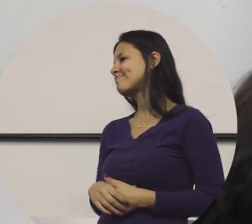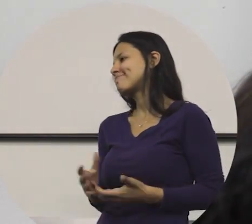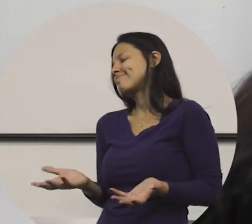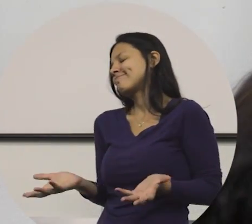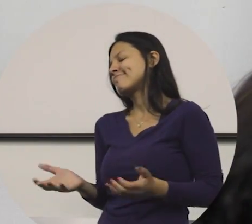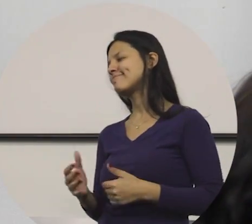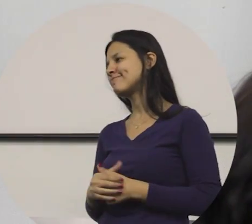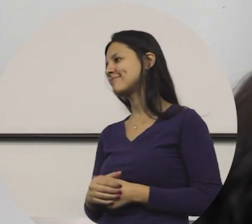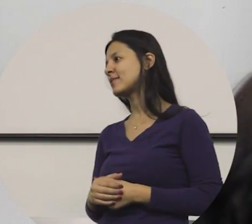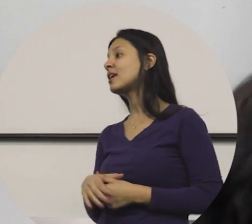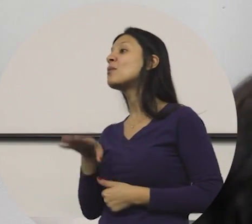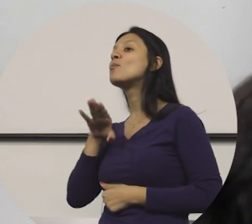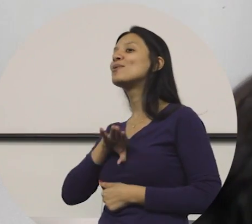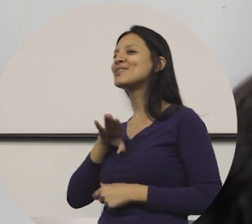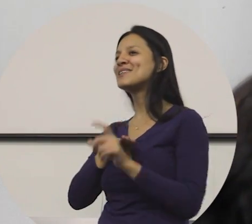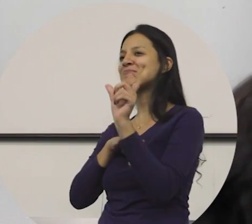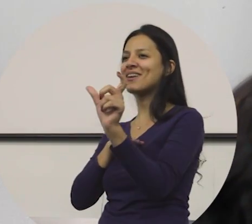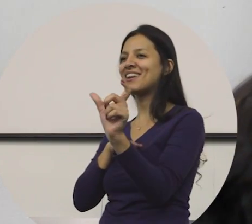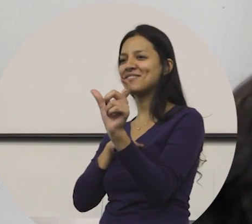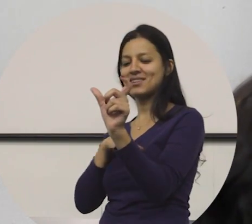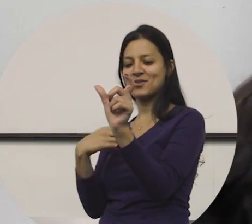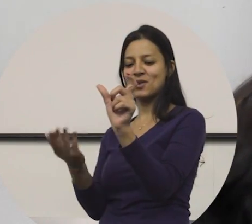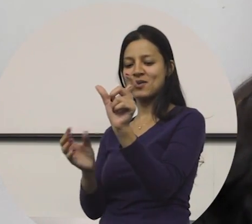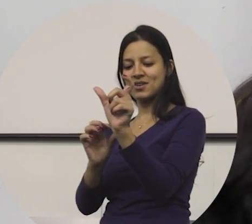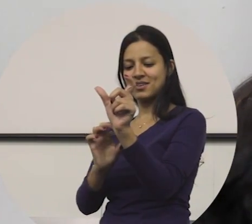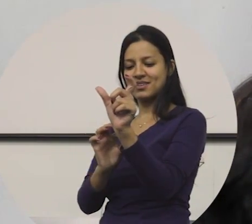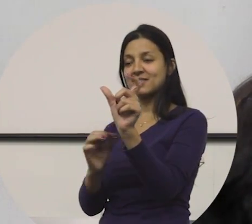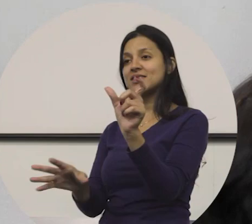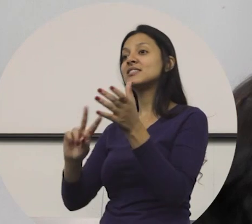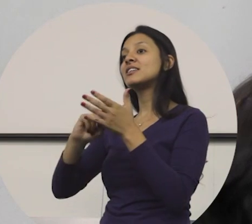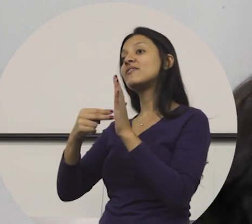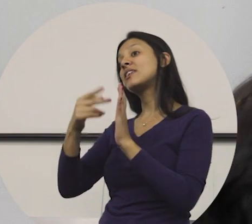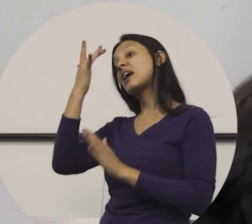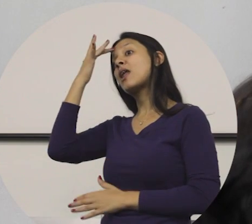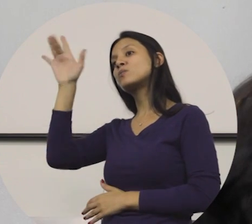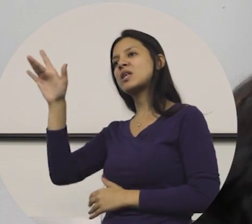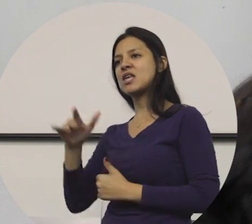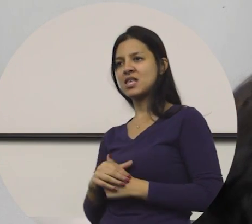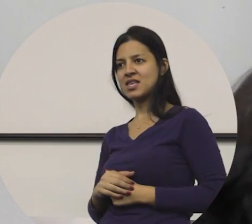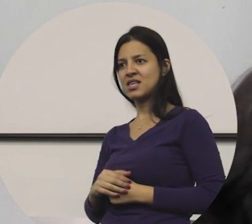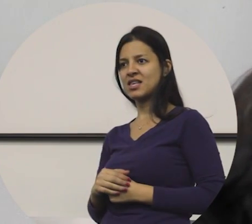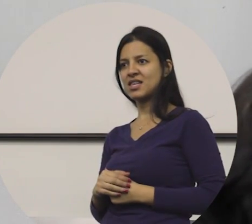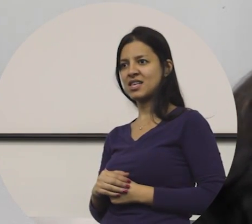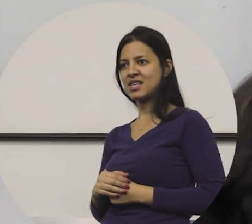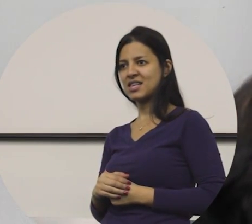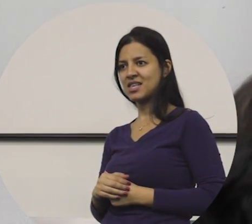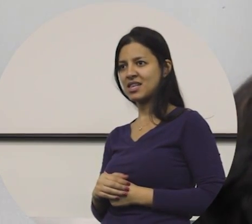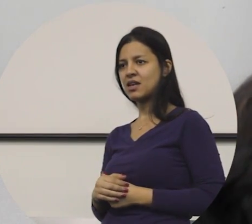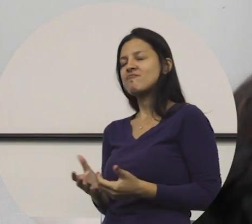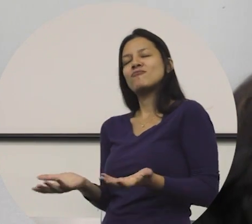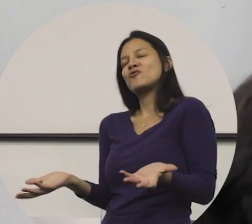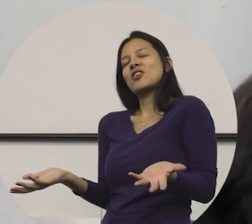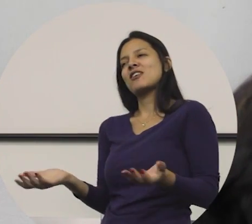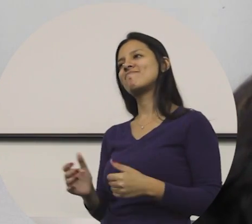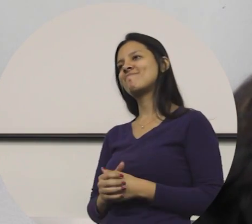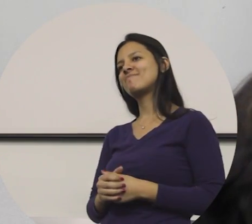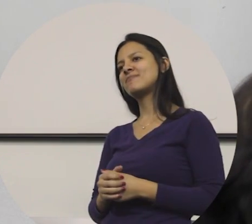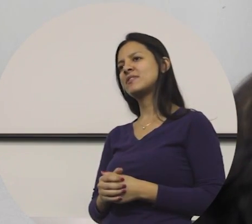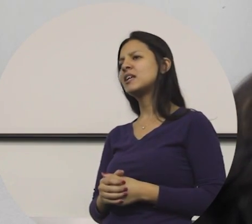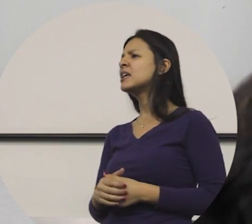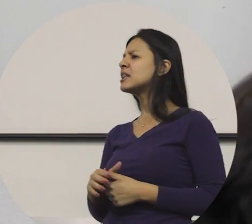Isso em português seria o quê? Eu não sei. Vocês estão familiarizados com o conceito de